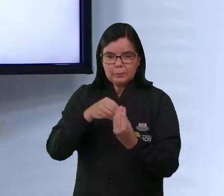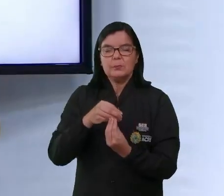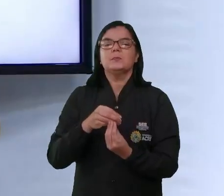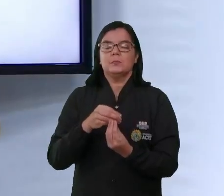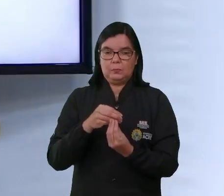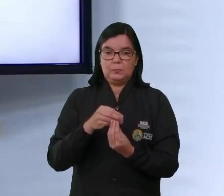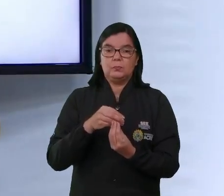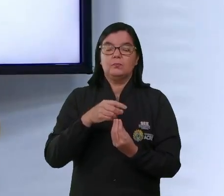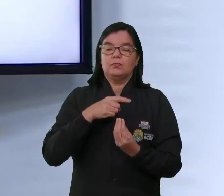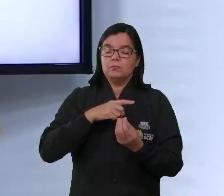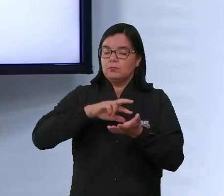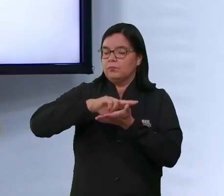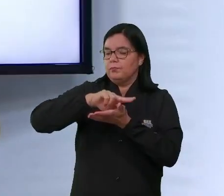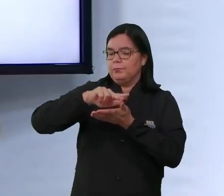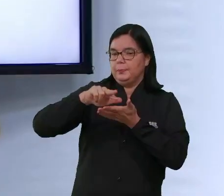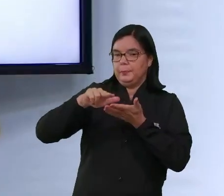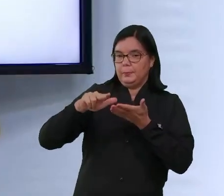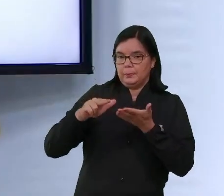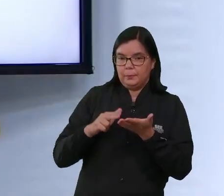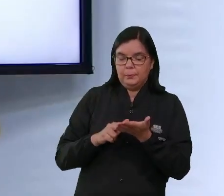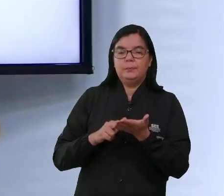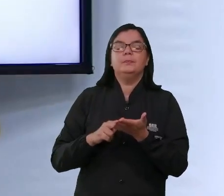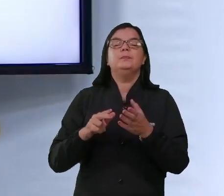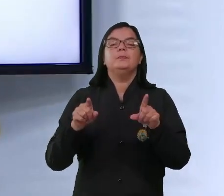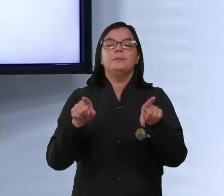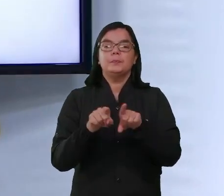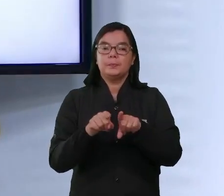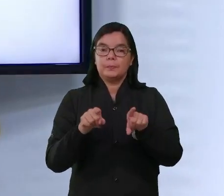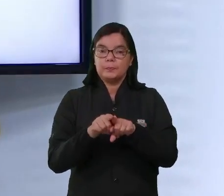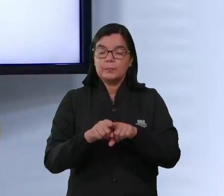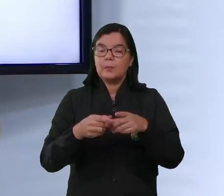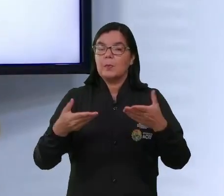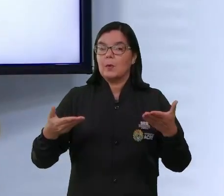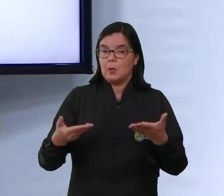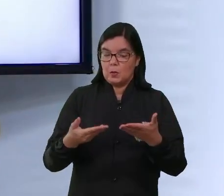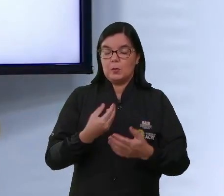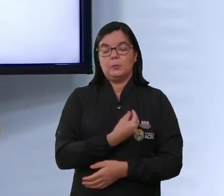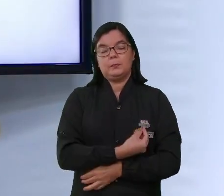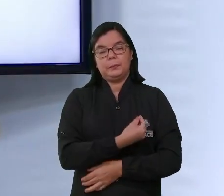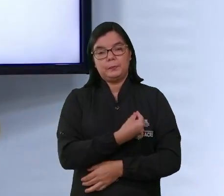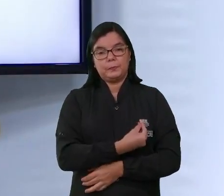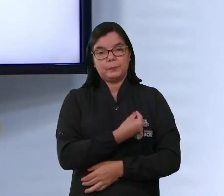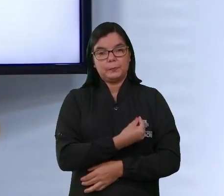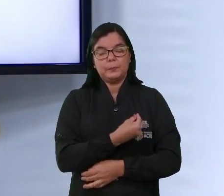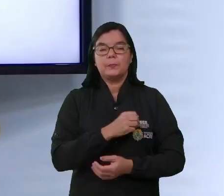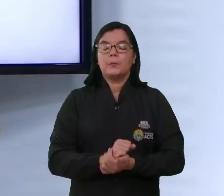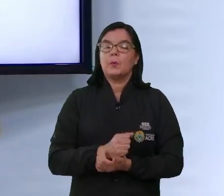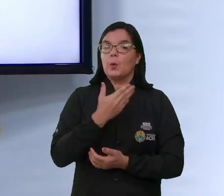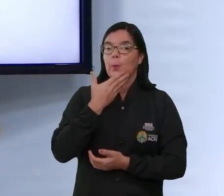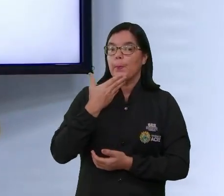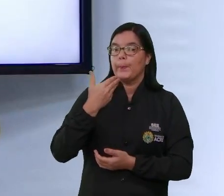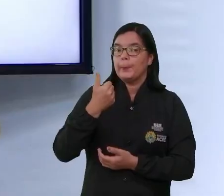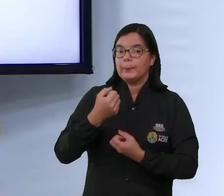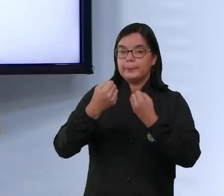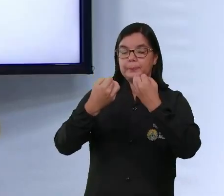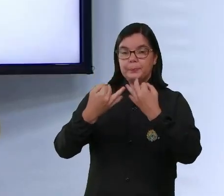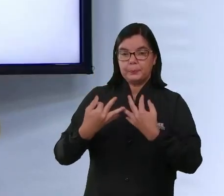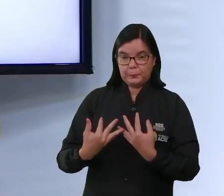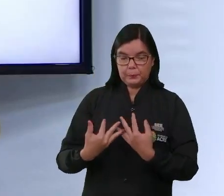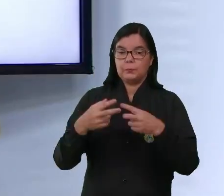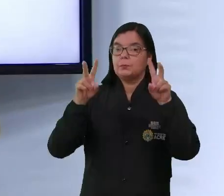uma heterogeneidade das condições até então existentes. Ou melhor colocando,